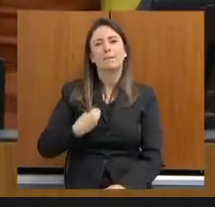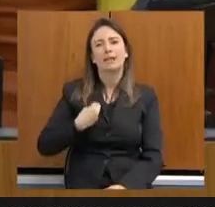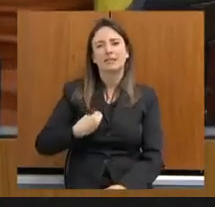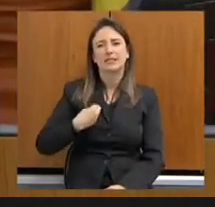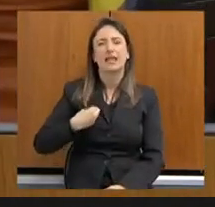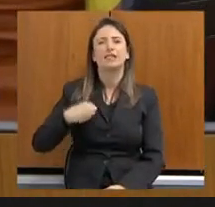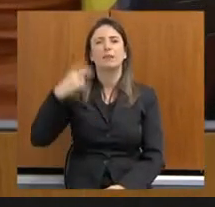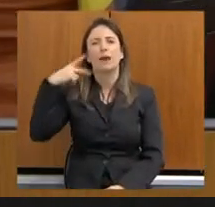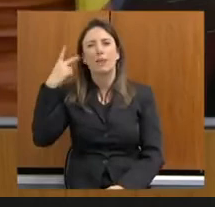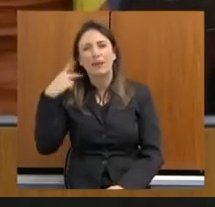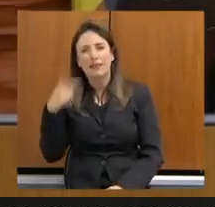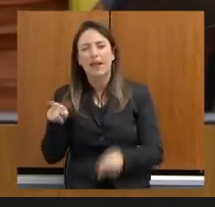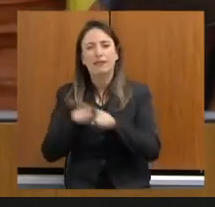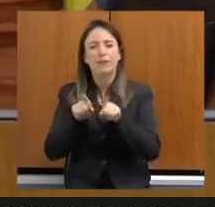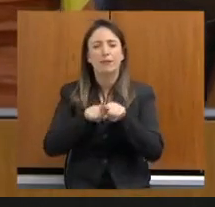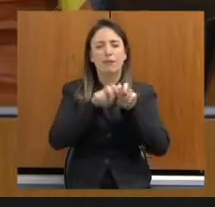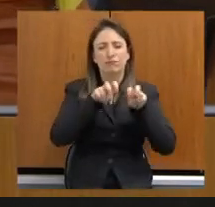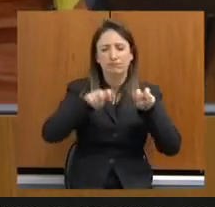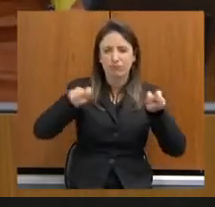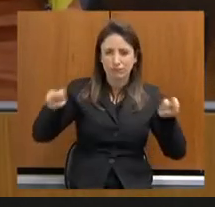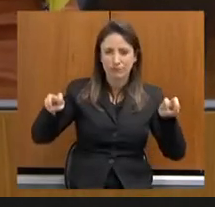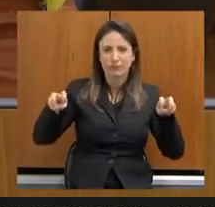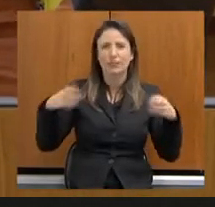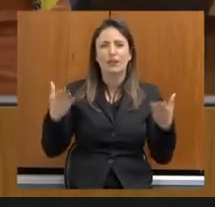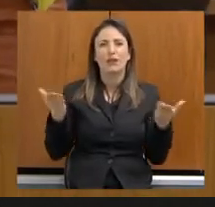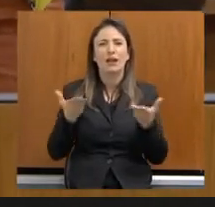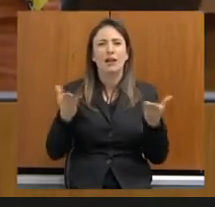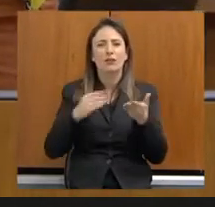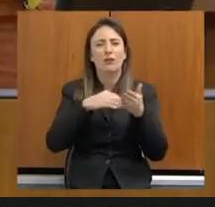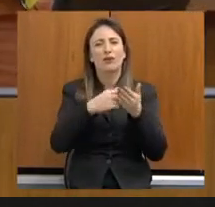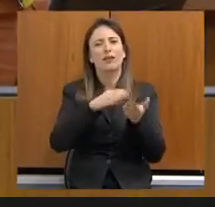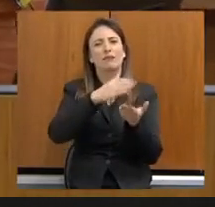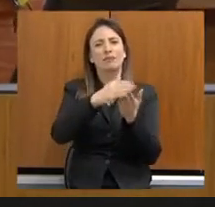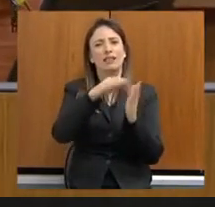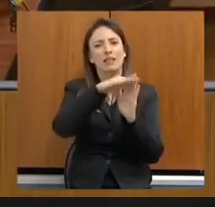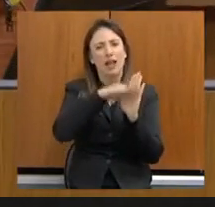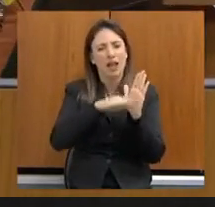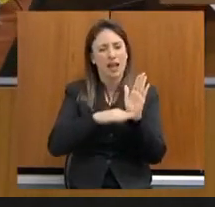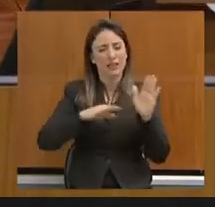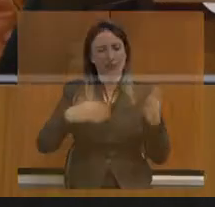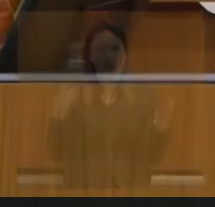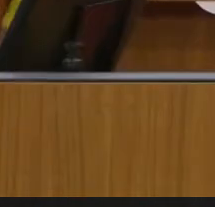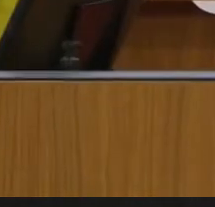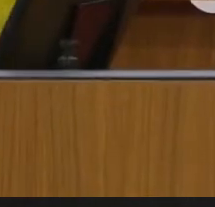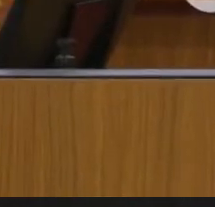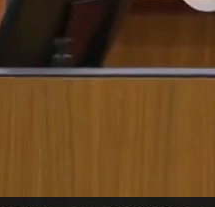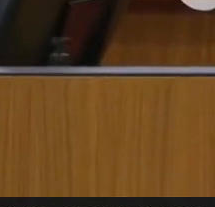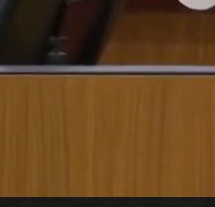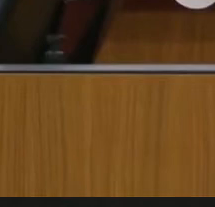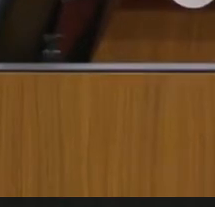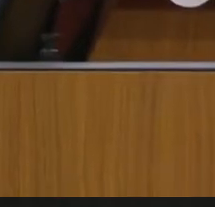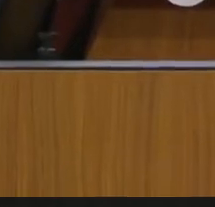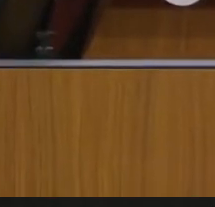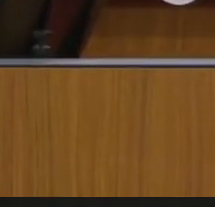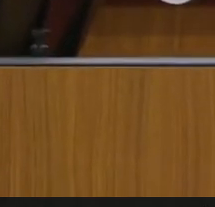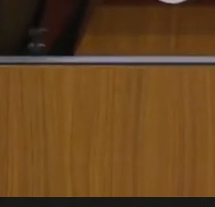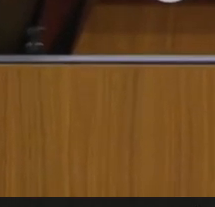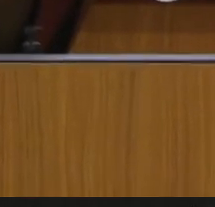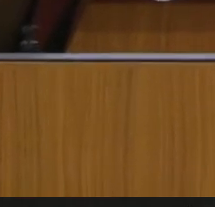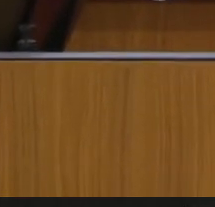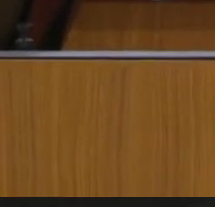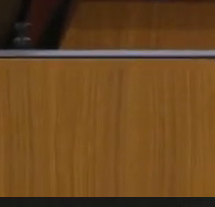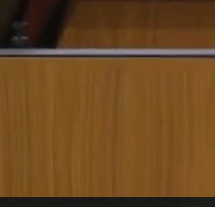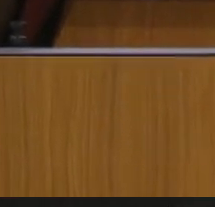convidados determina a lavratura da ata e encerra se os trabalhos por hoje obrigado a todos